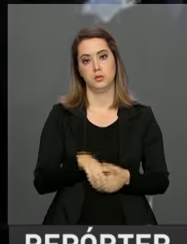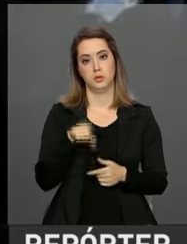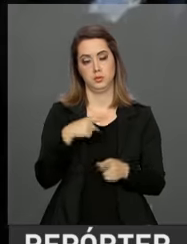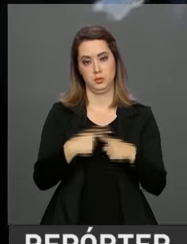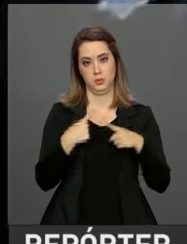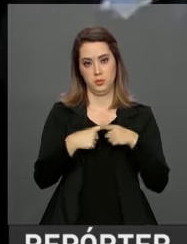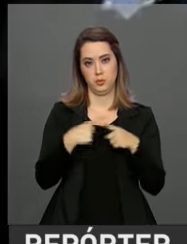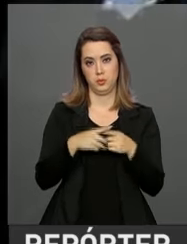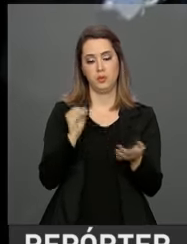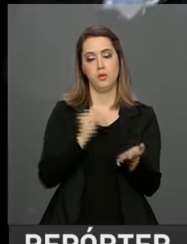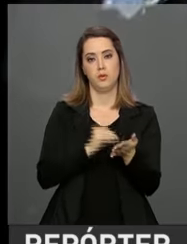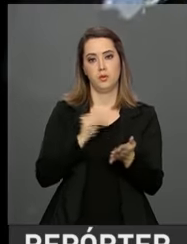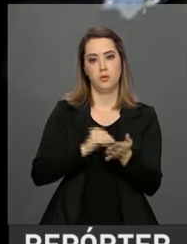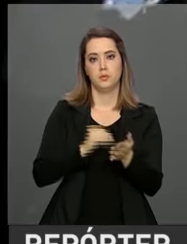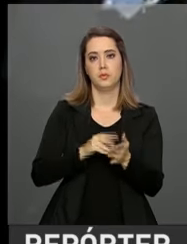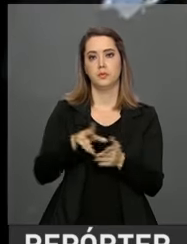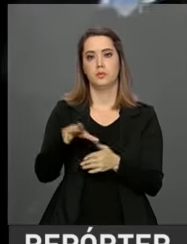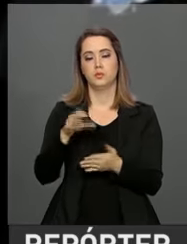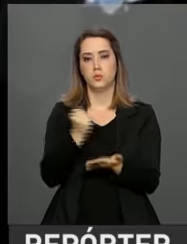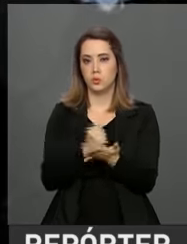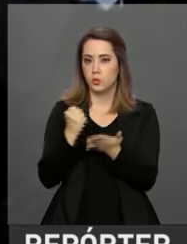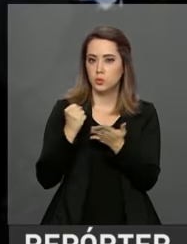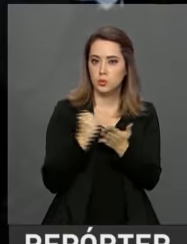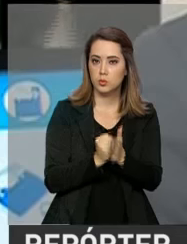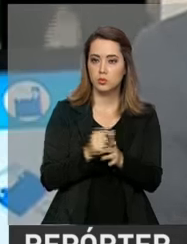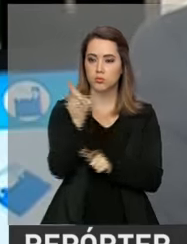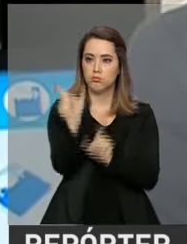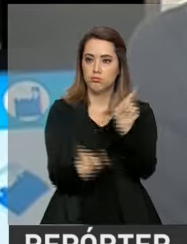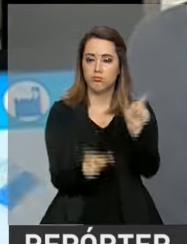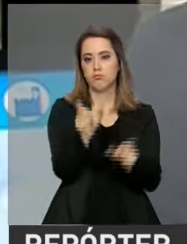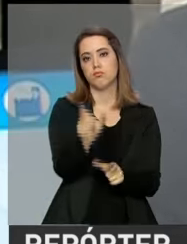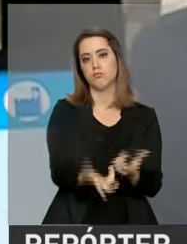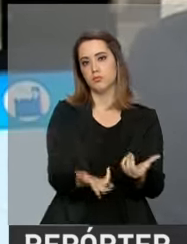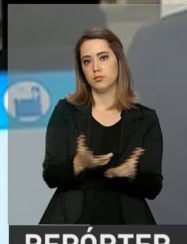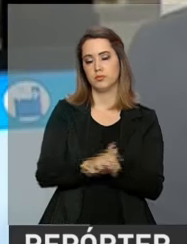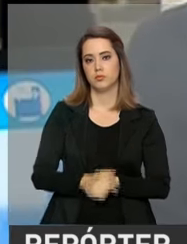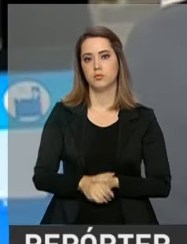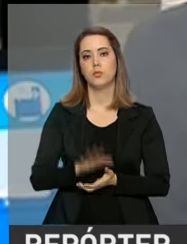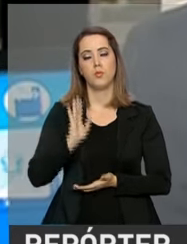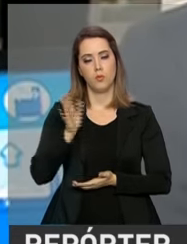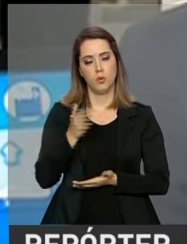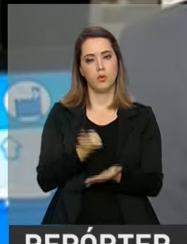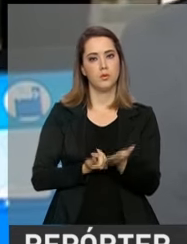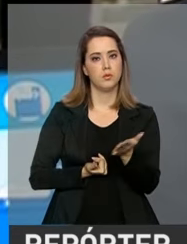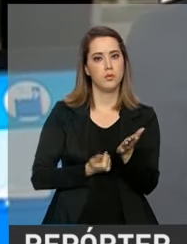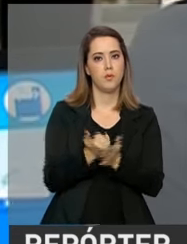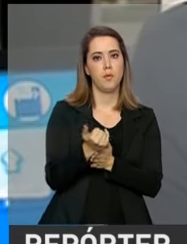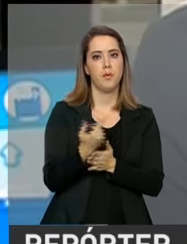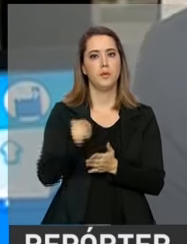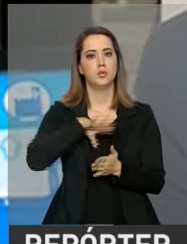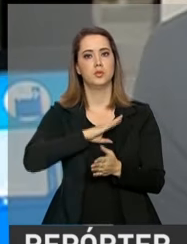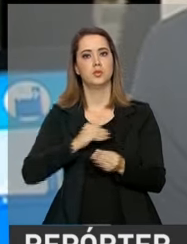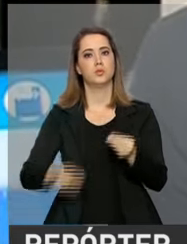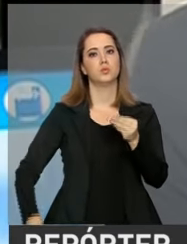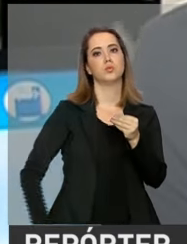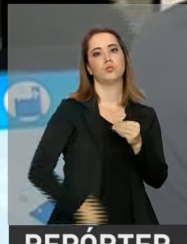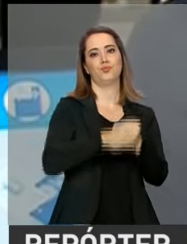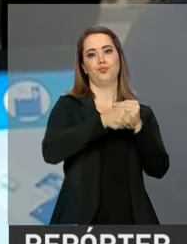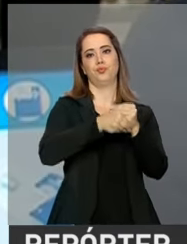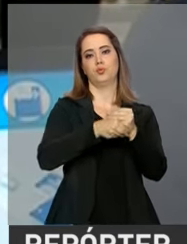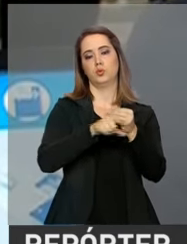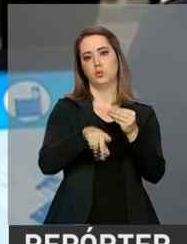todos os profissionais previstos para fazer esse serviço já está em andamento nós vamos substituir a empresa